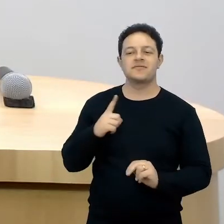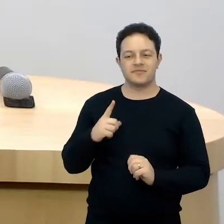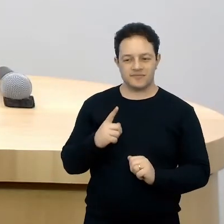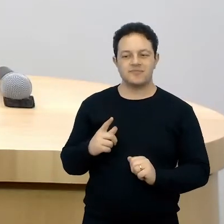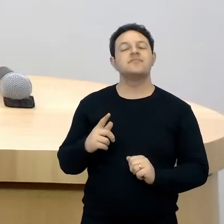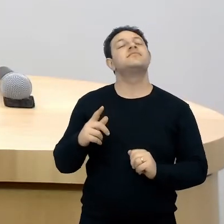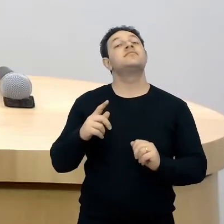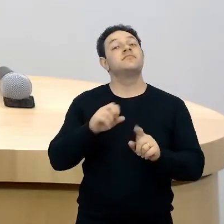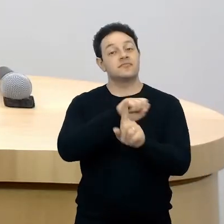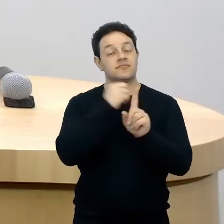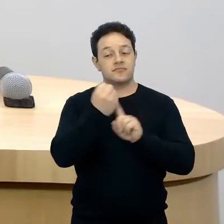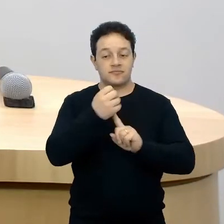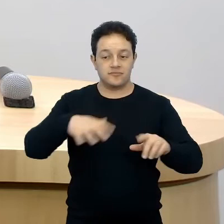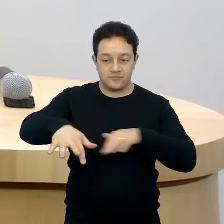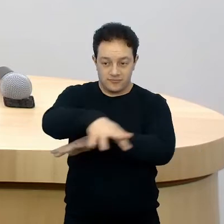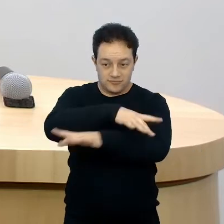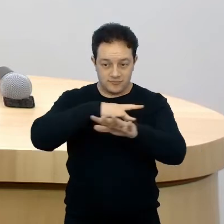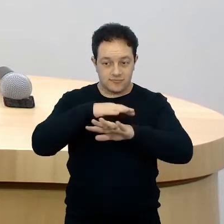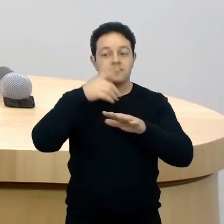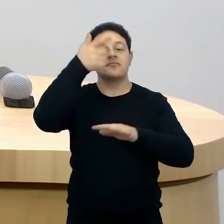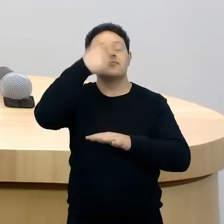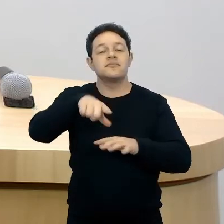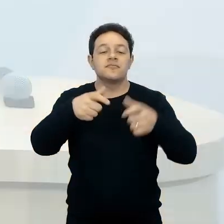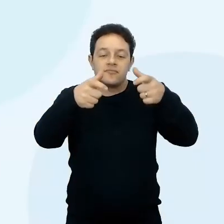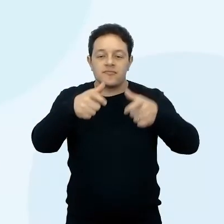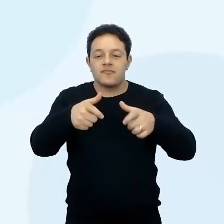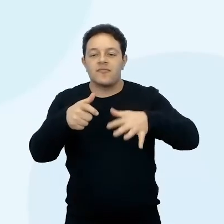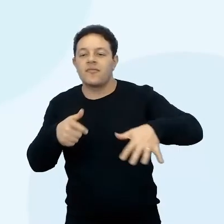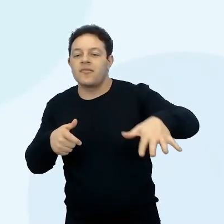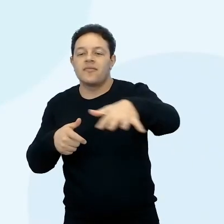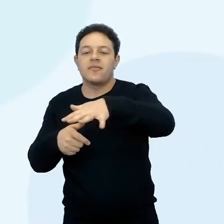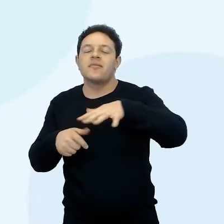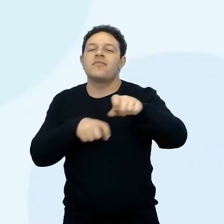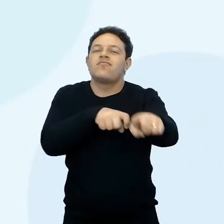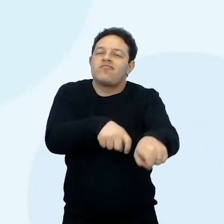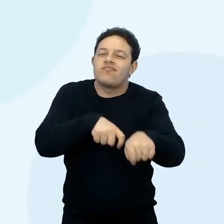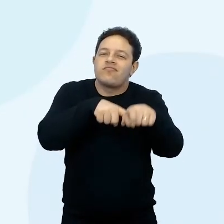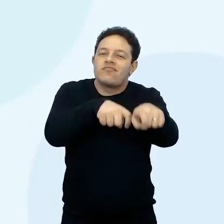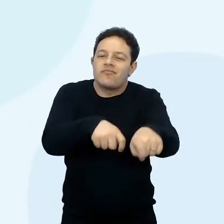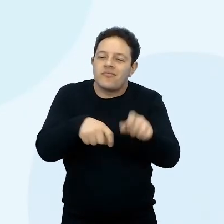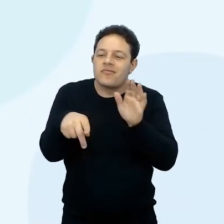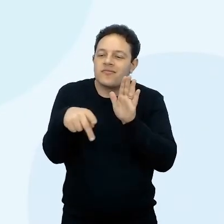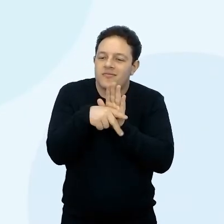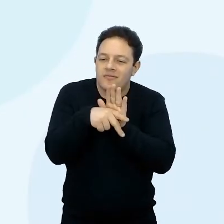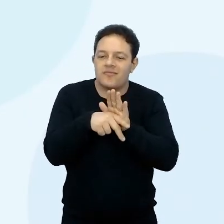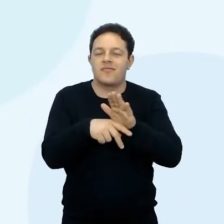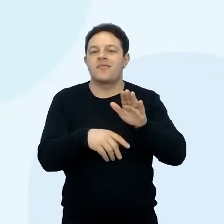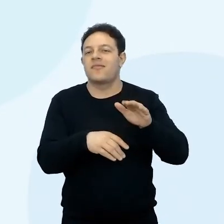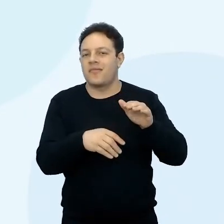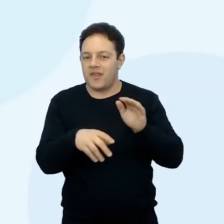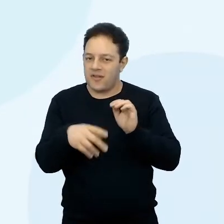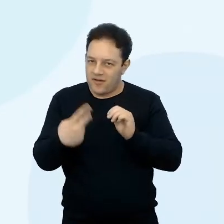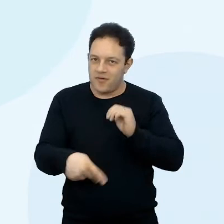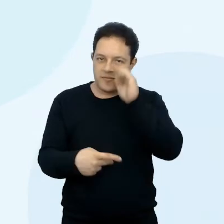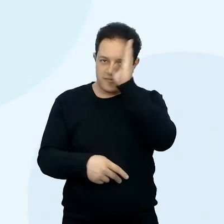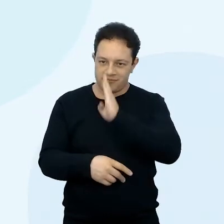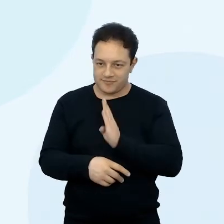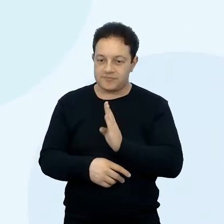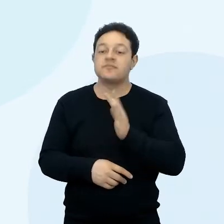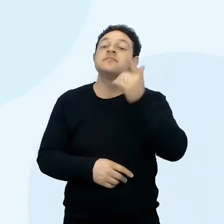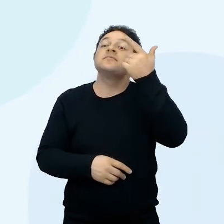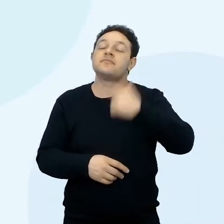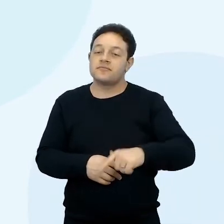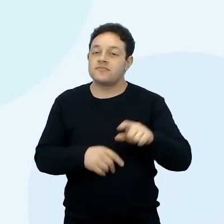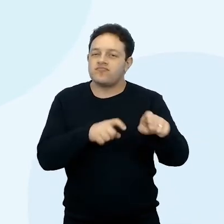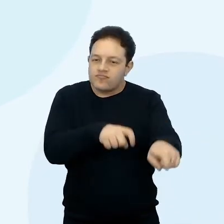questão social e essa questão do ambiente do sertão, né? Essas entranhas do Brasil. Por falar em entranhas